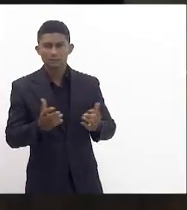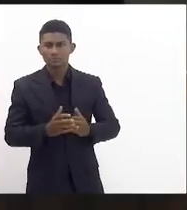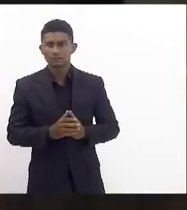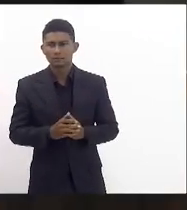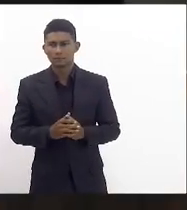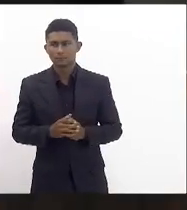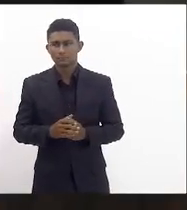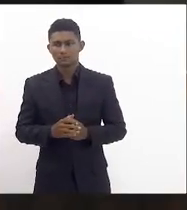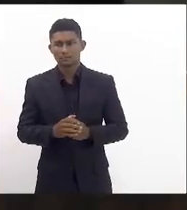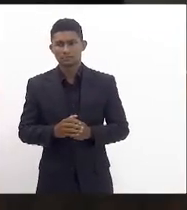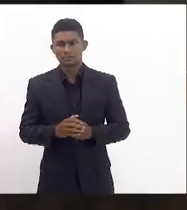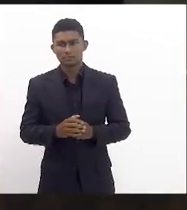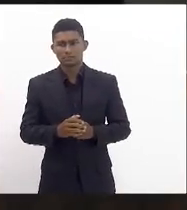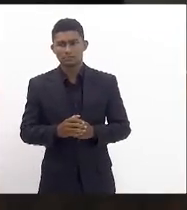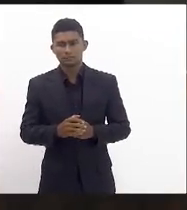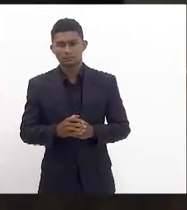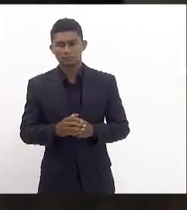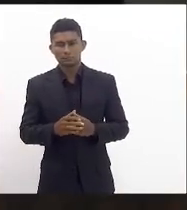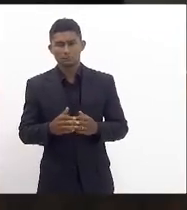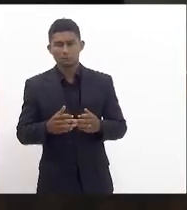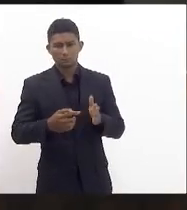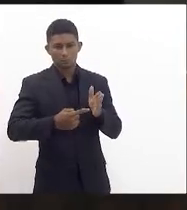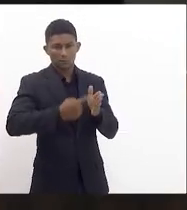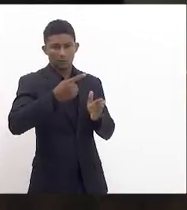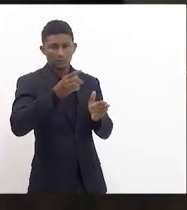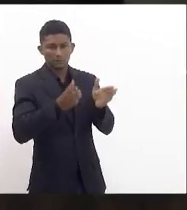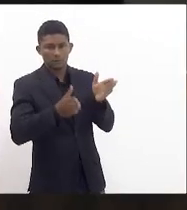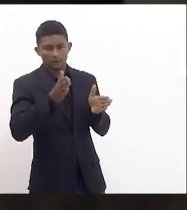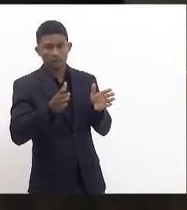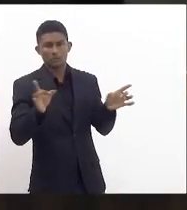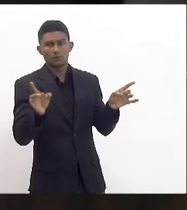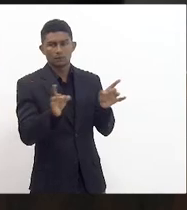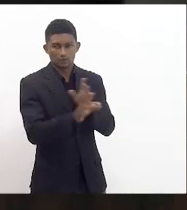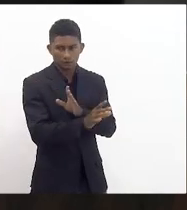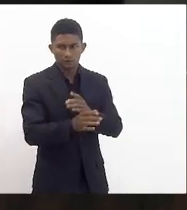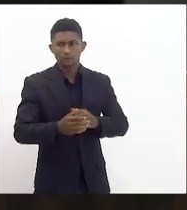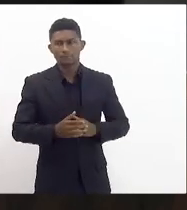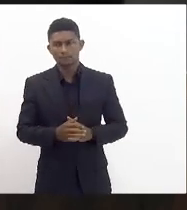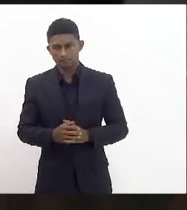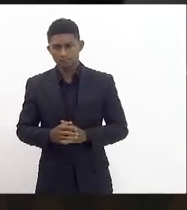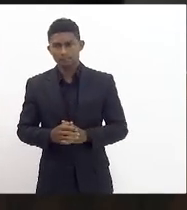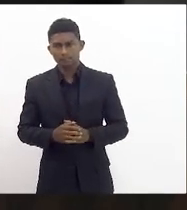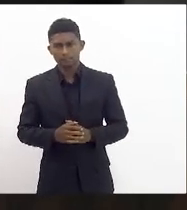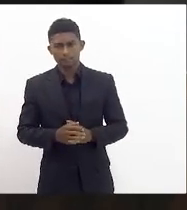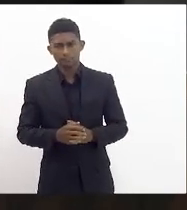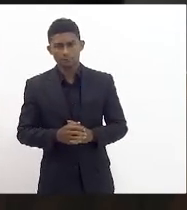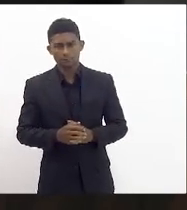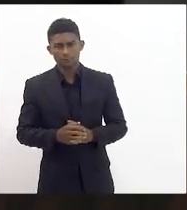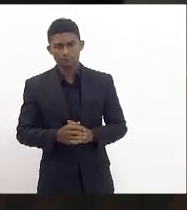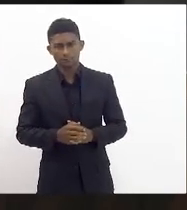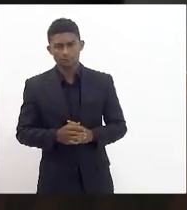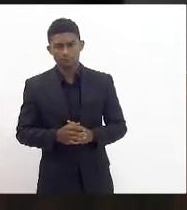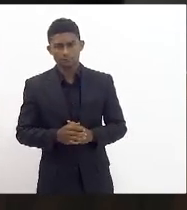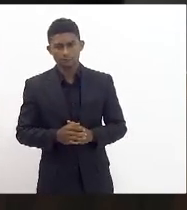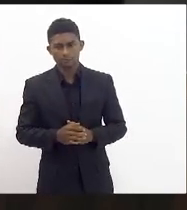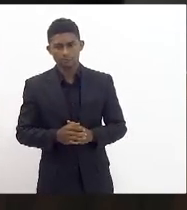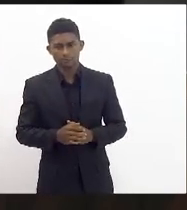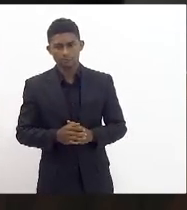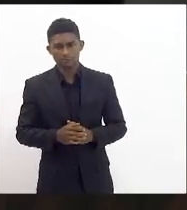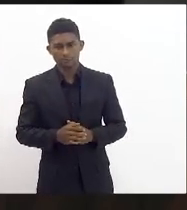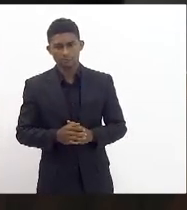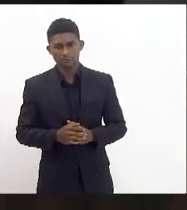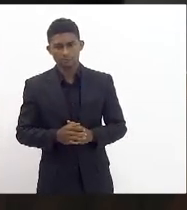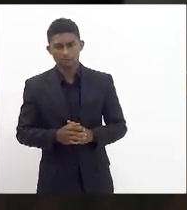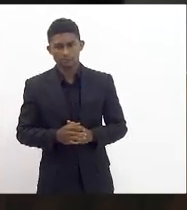Presidência, nada mais a tratar na primeira sessão extraordinária, mesmo está encerrada. Está. Só uma questão de ordem,